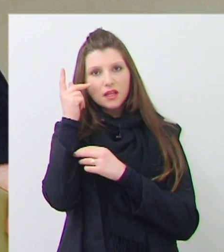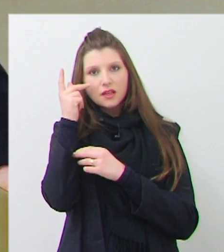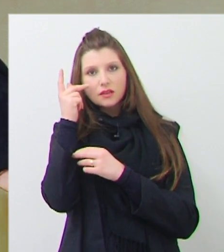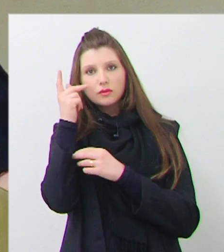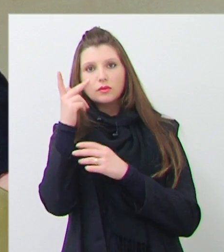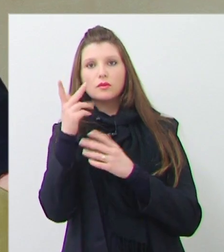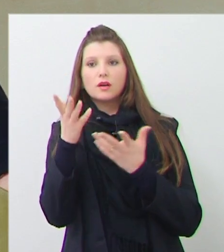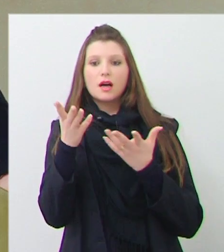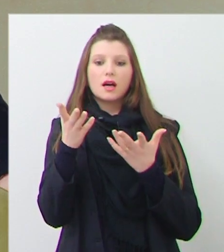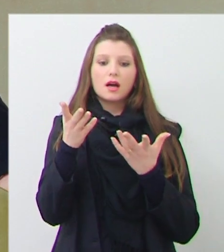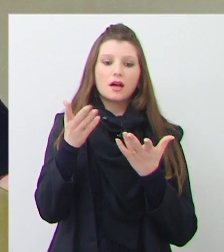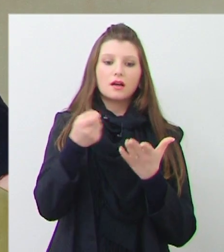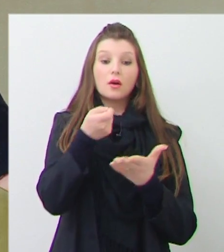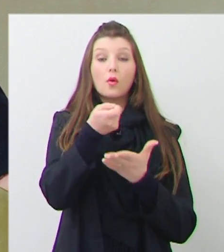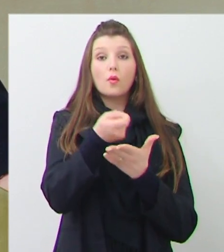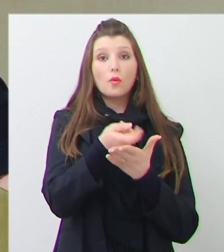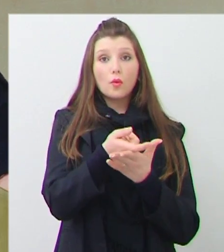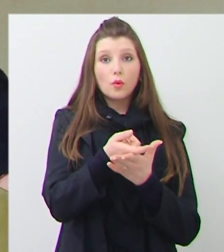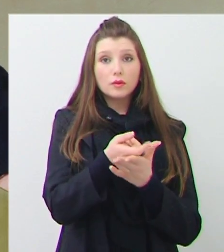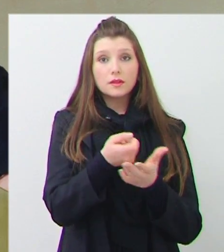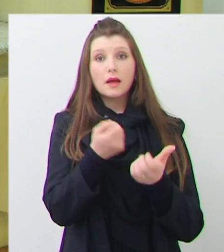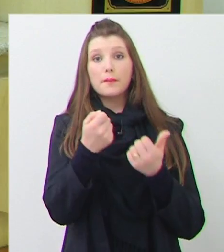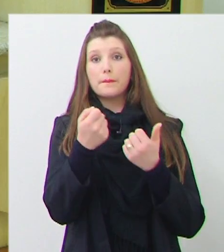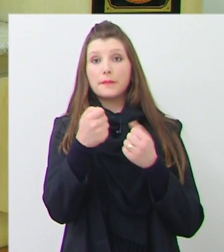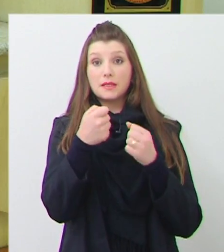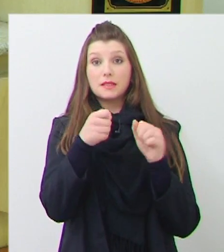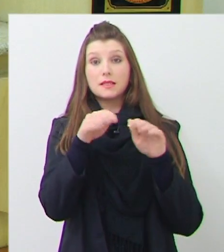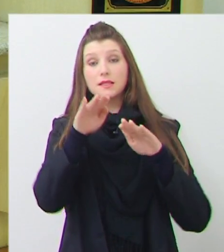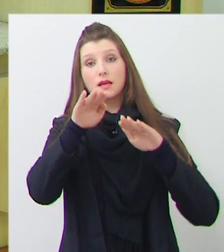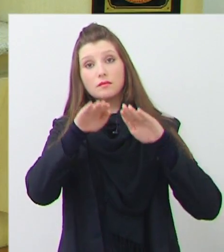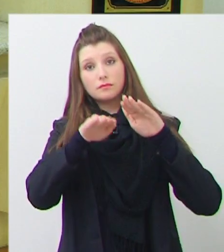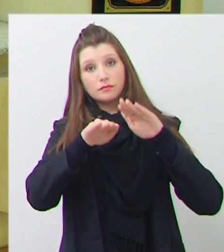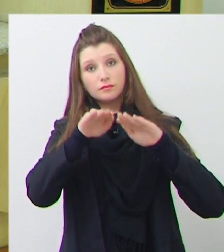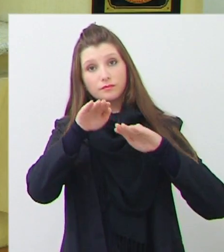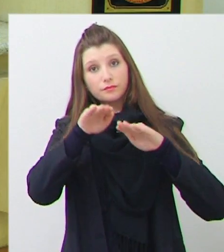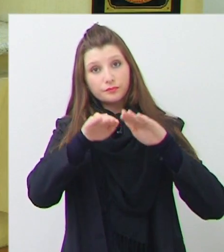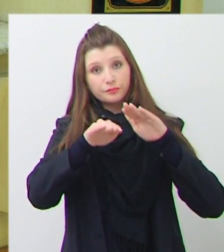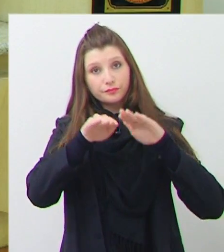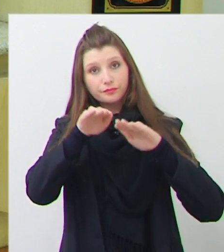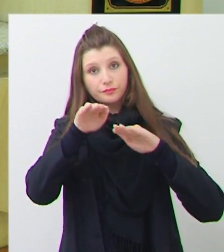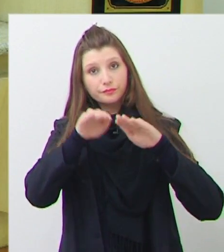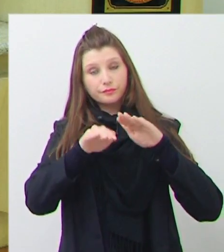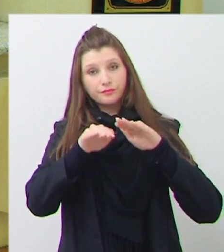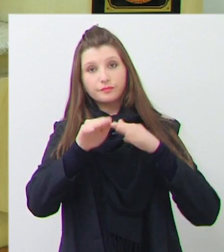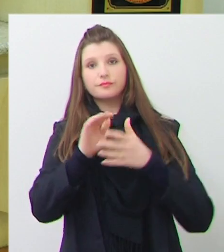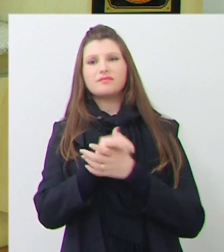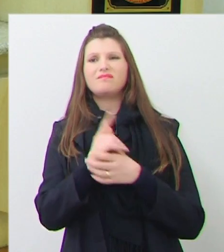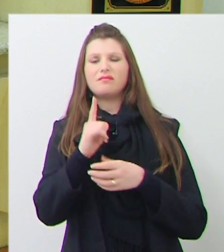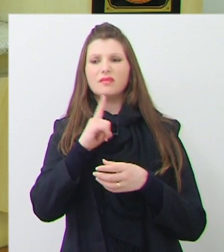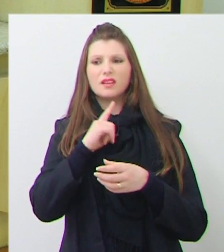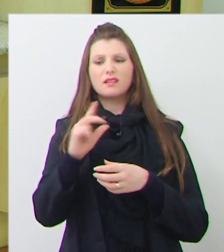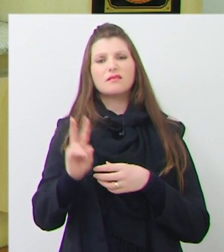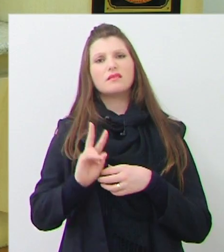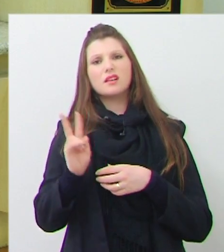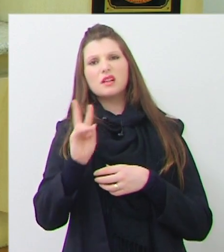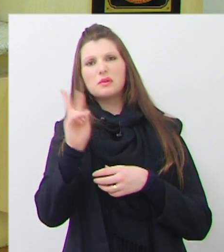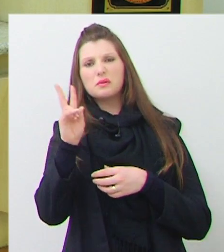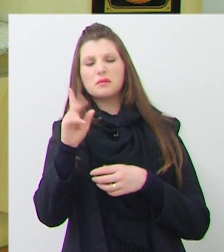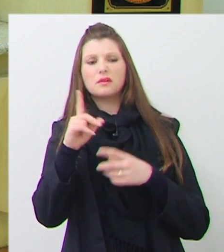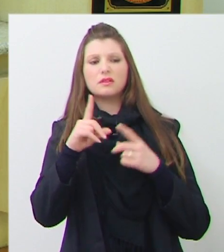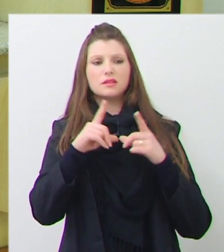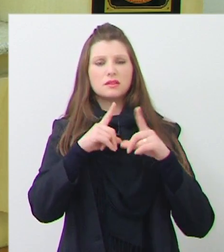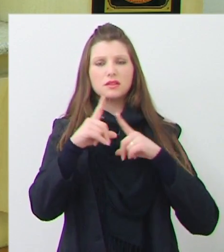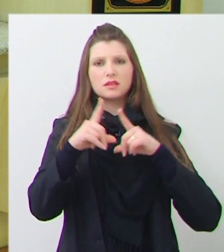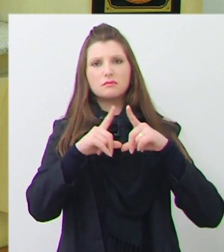para que as contas sejam equilibradas, deixa de desempenhar valores de prestador de serviço.